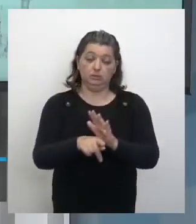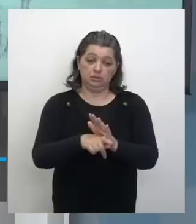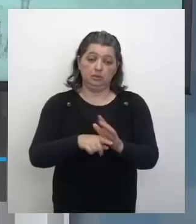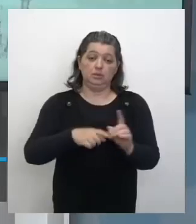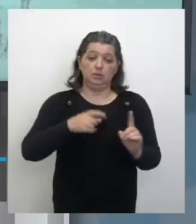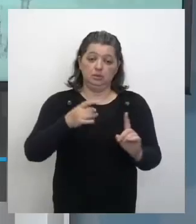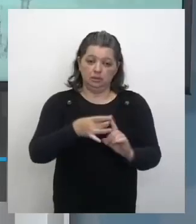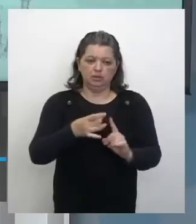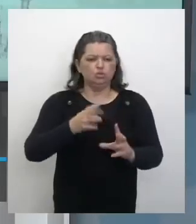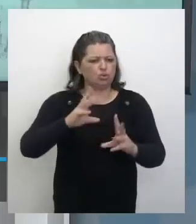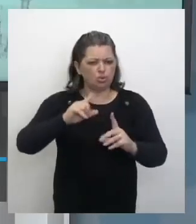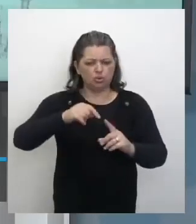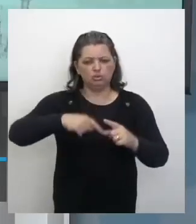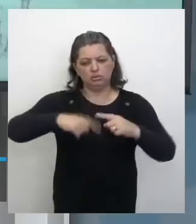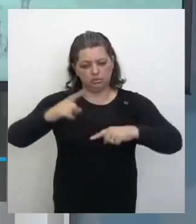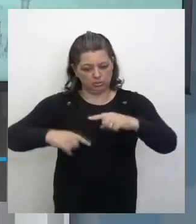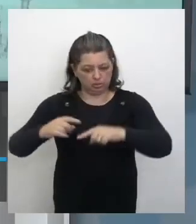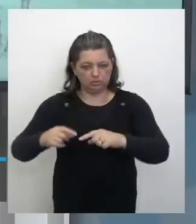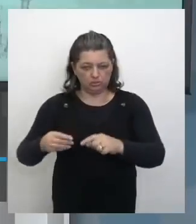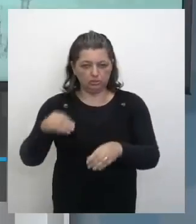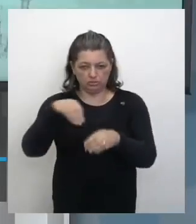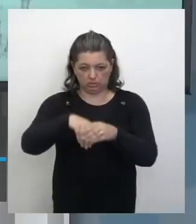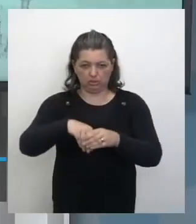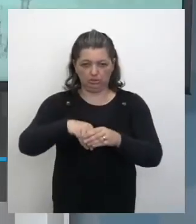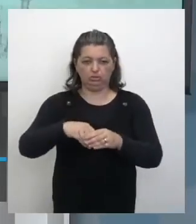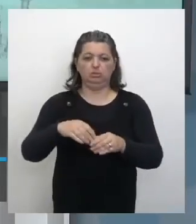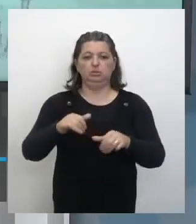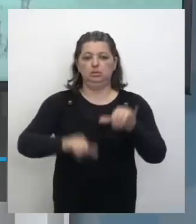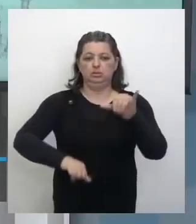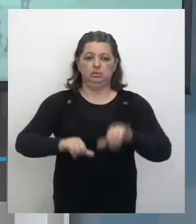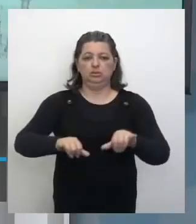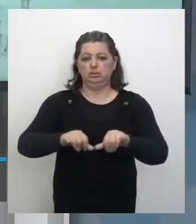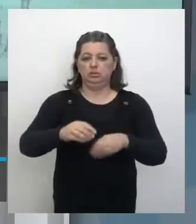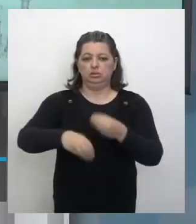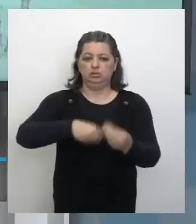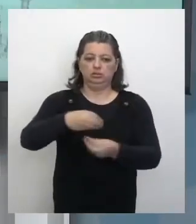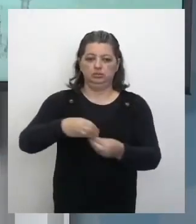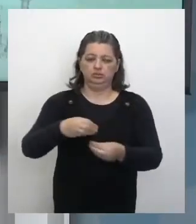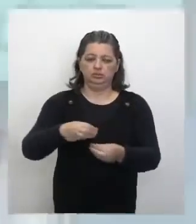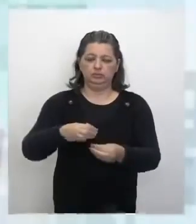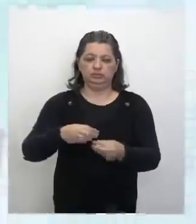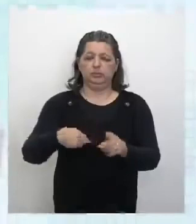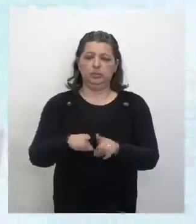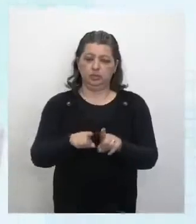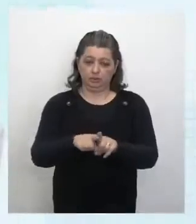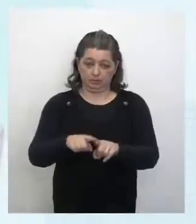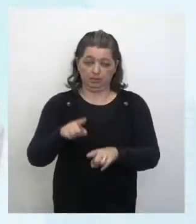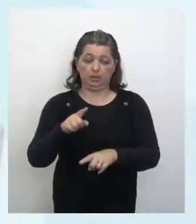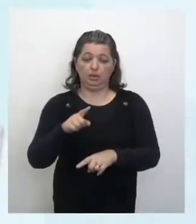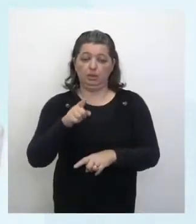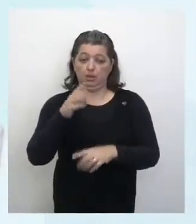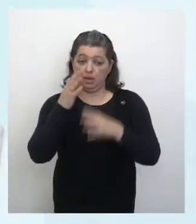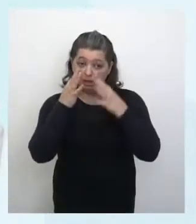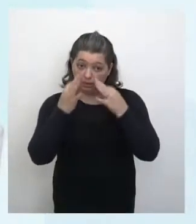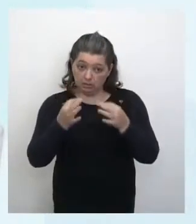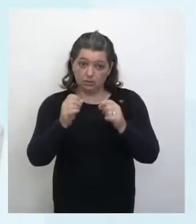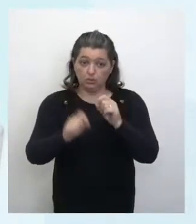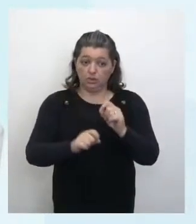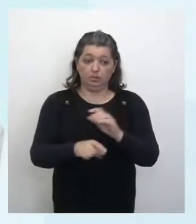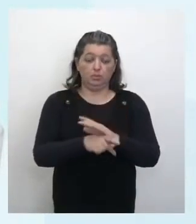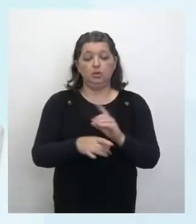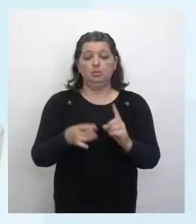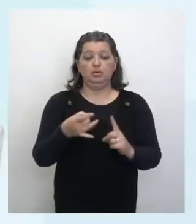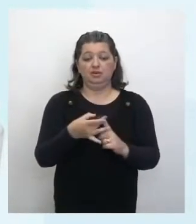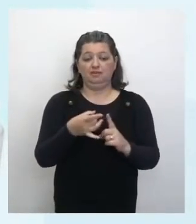o equipamento de laboratório que eu estou usando. Cuidado com o vidro molhado, que ele pode escorregar, então eu não